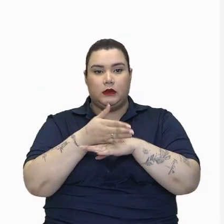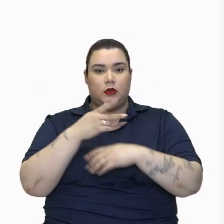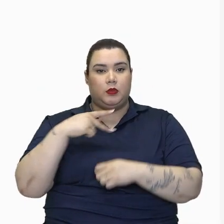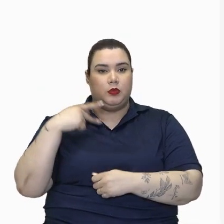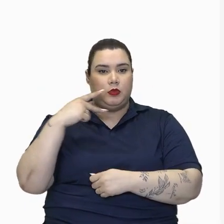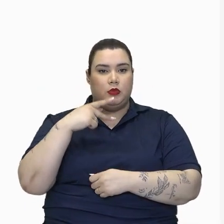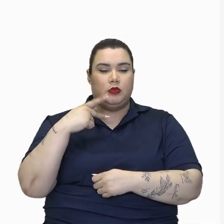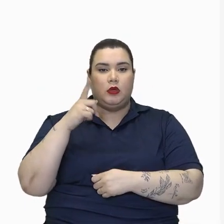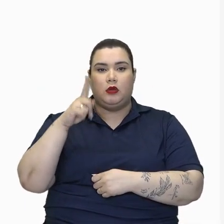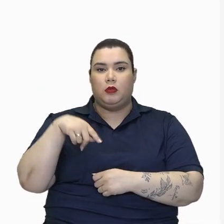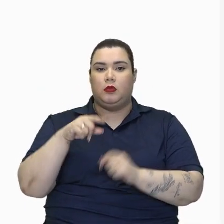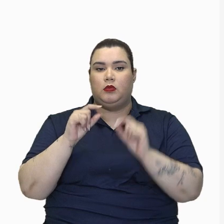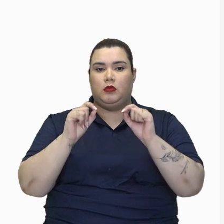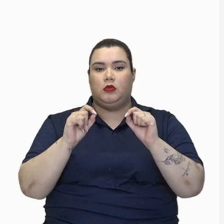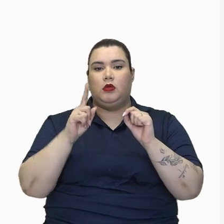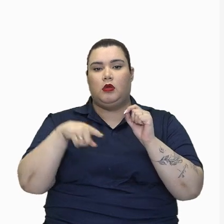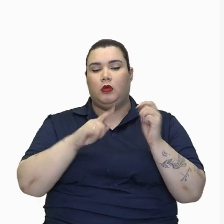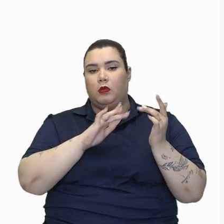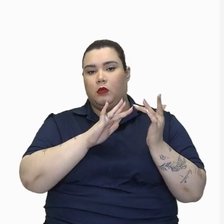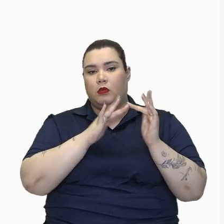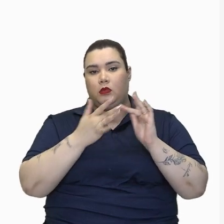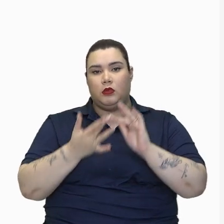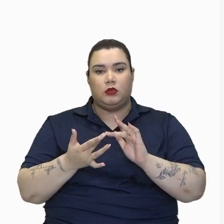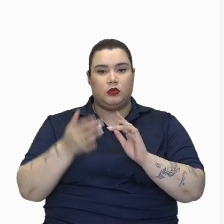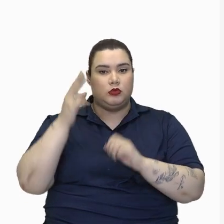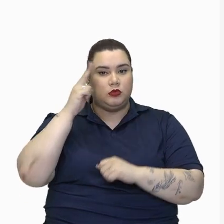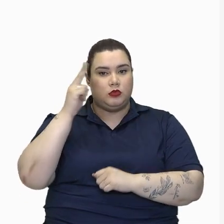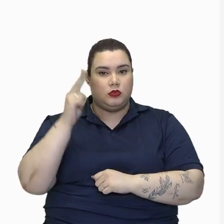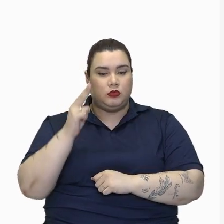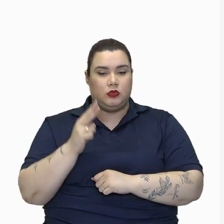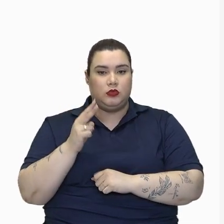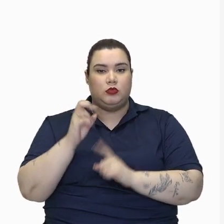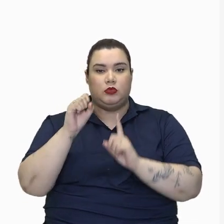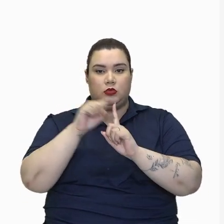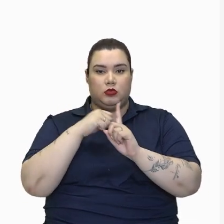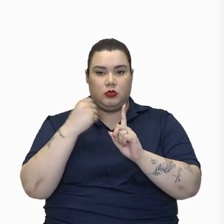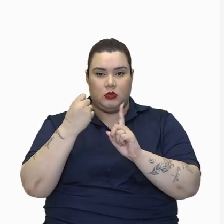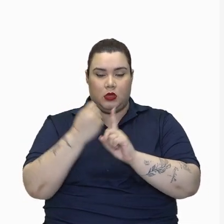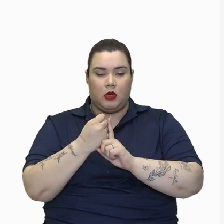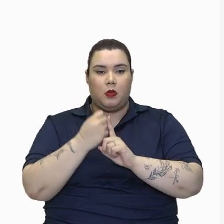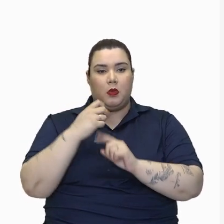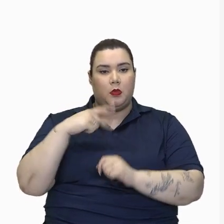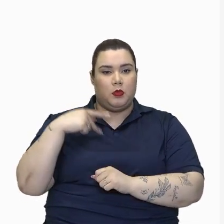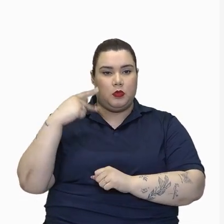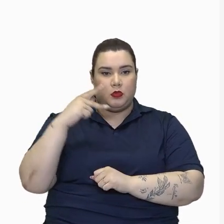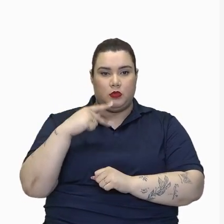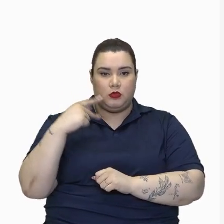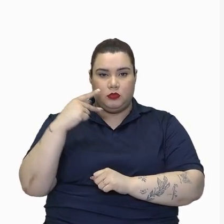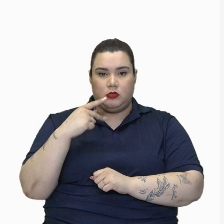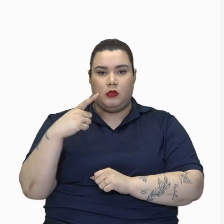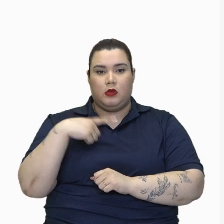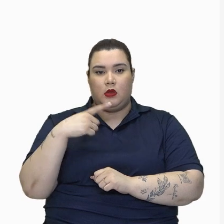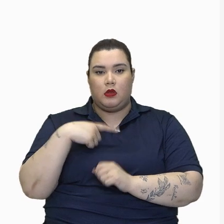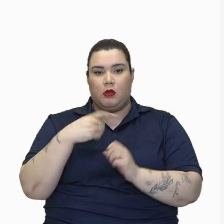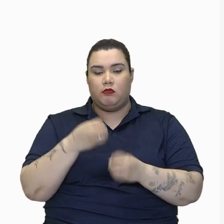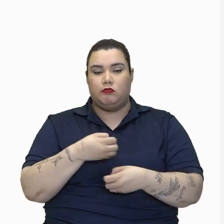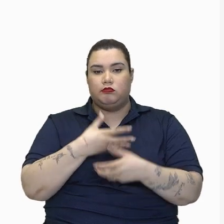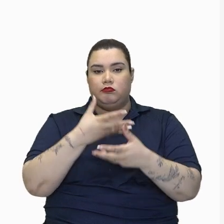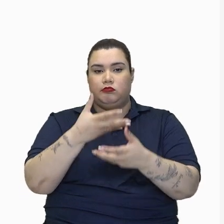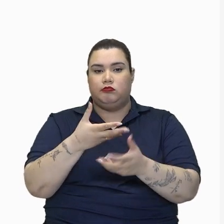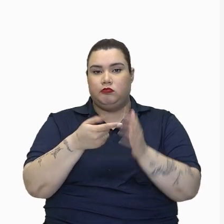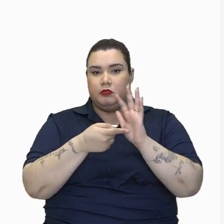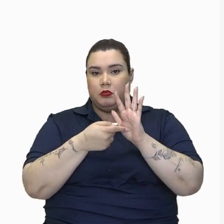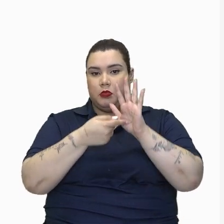ela é um contexto histórico, social e político que está presente